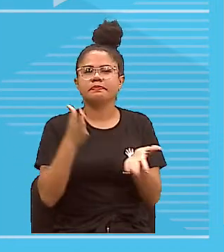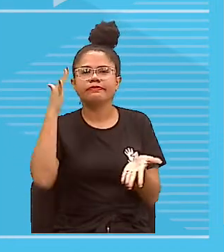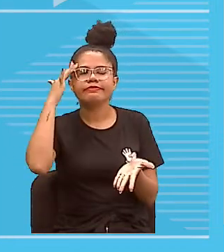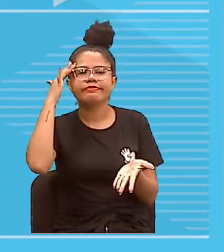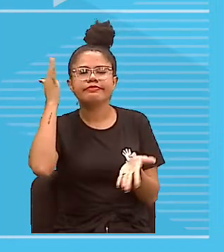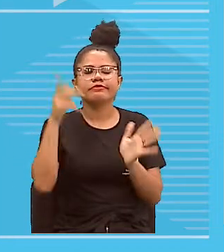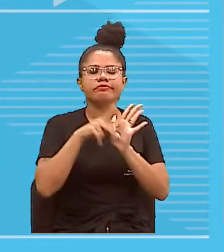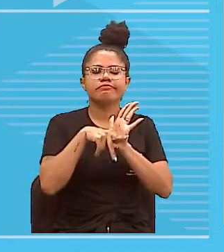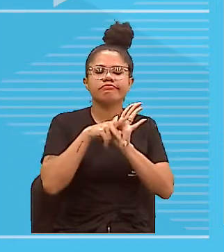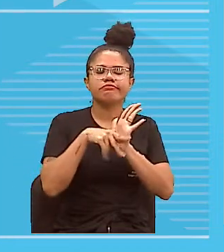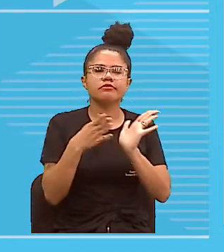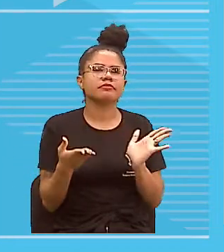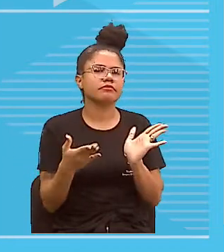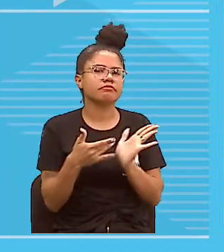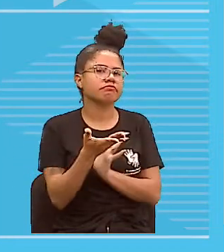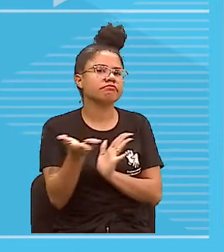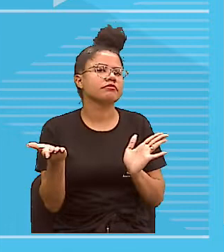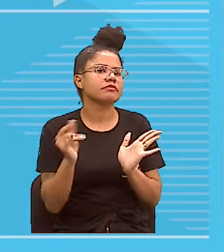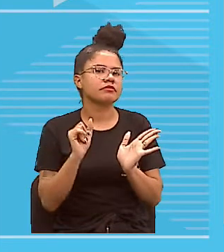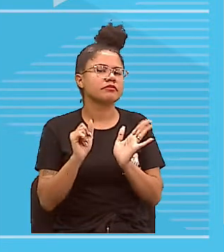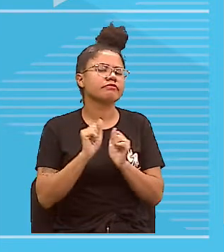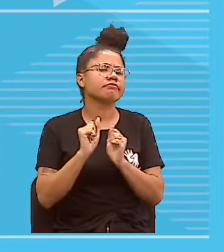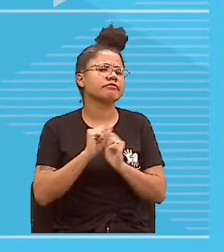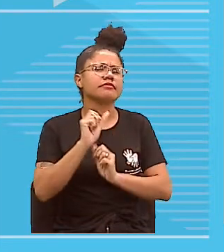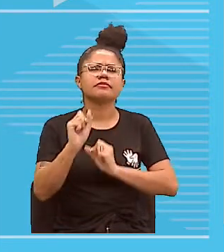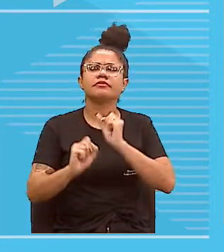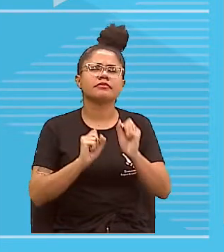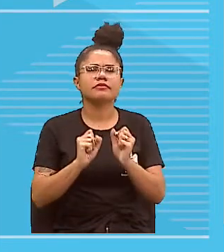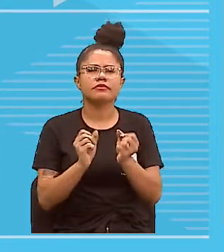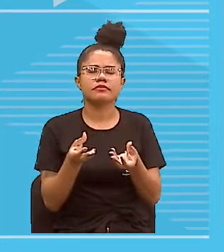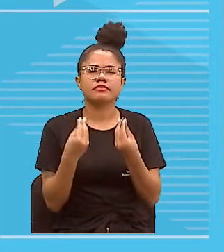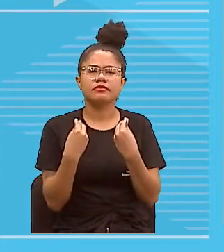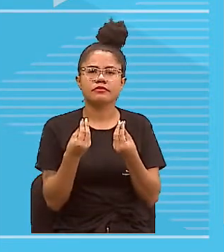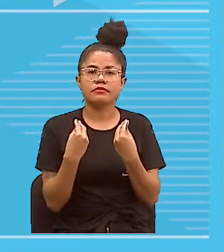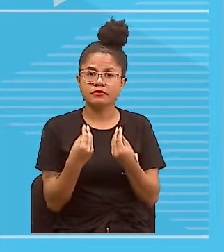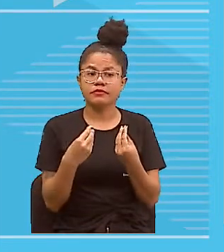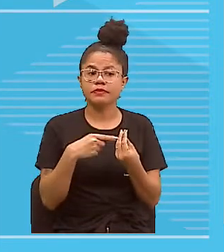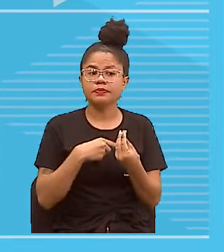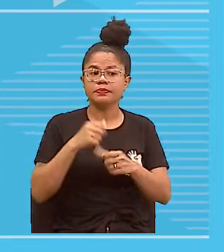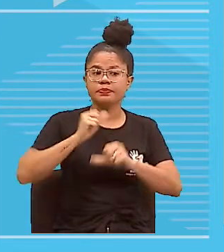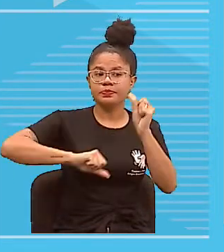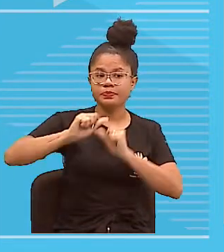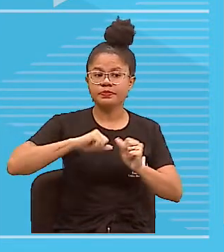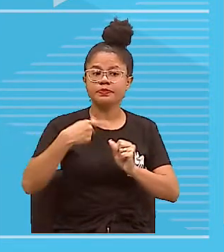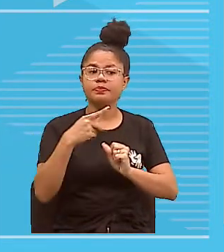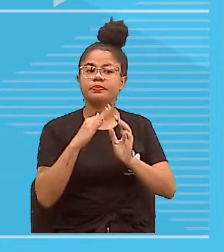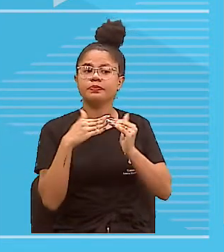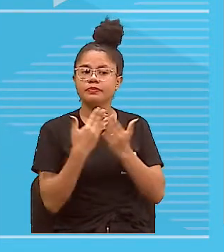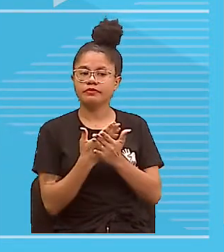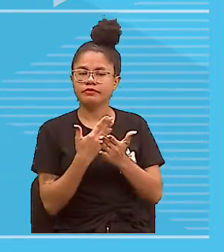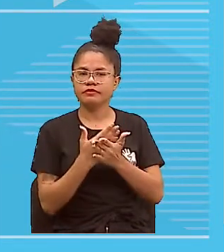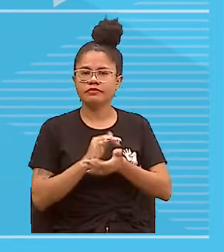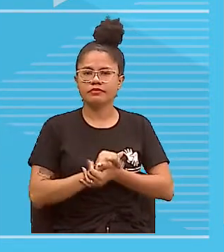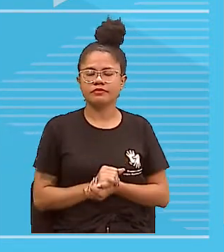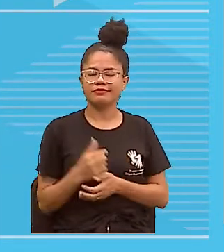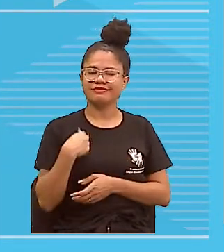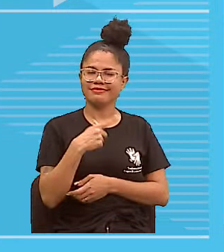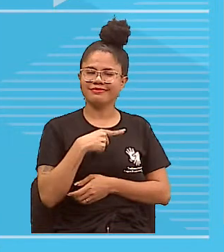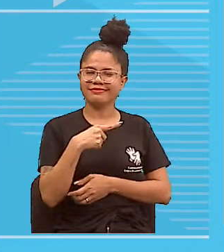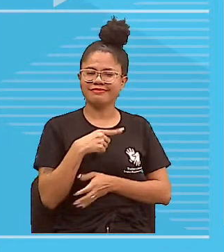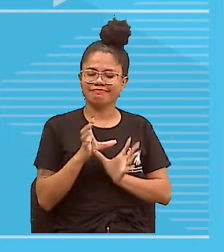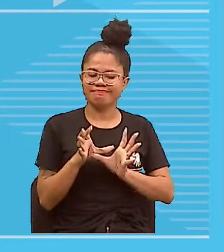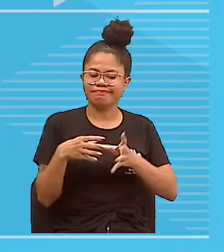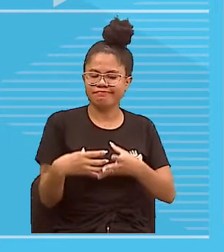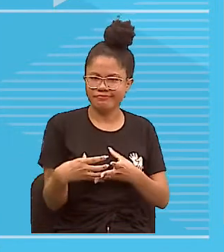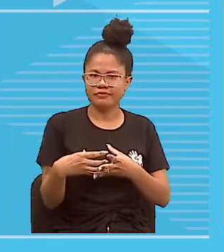projeto, o que que vocês fazem para que possa acontecer essa mudança na escola. A gente tem uma equipe que está aí no chat que vai poder